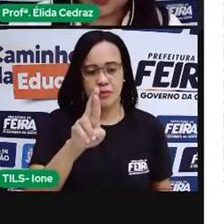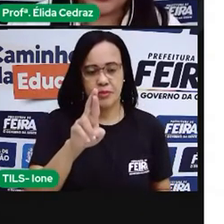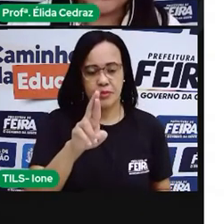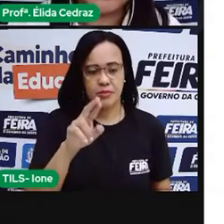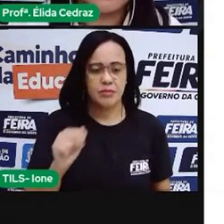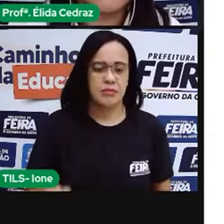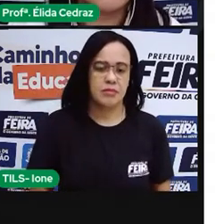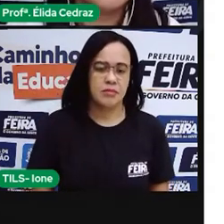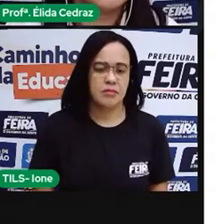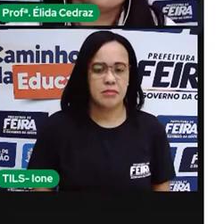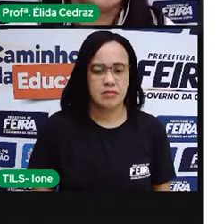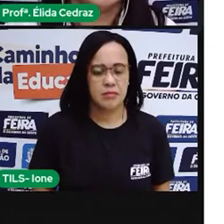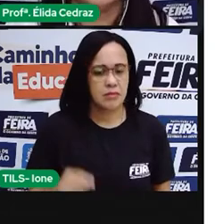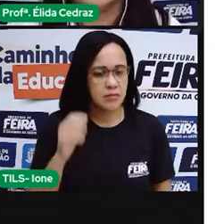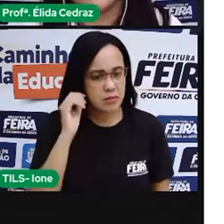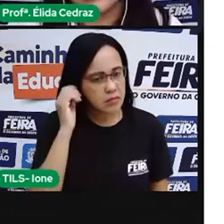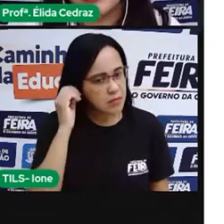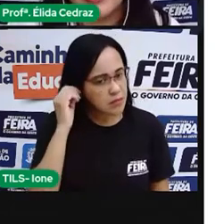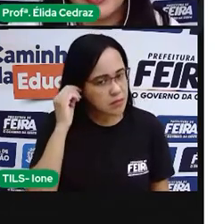correto.